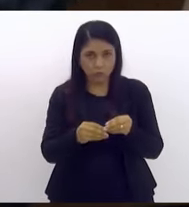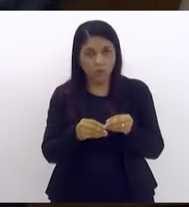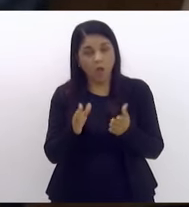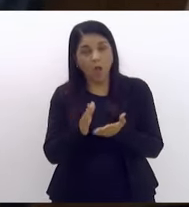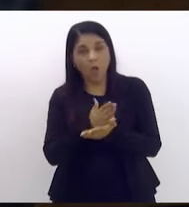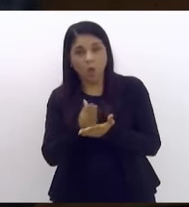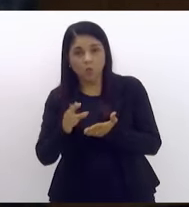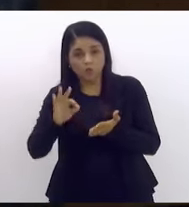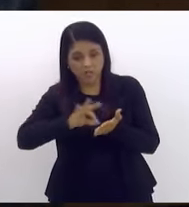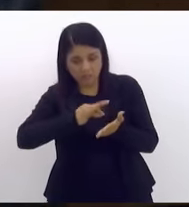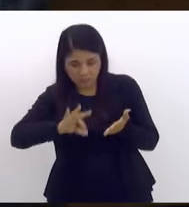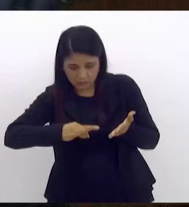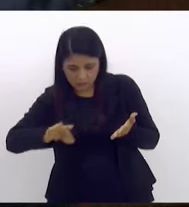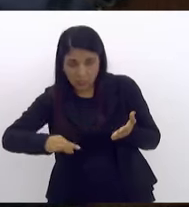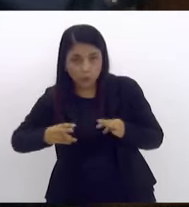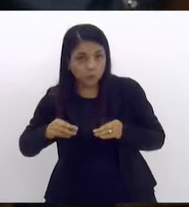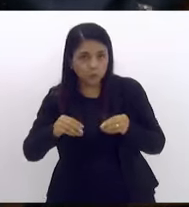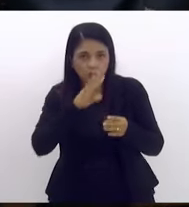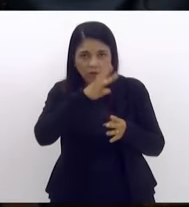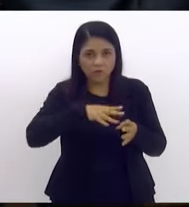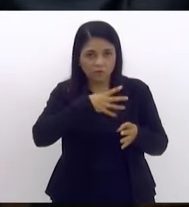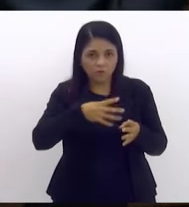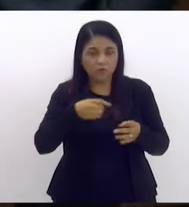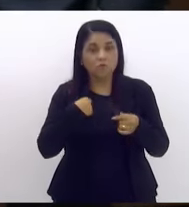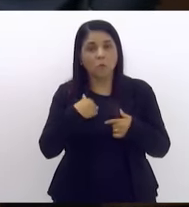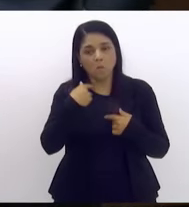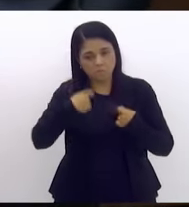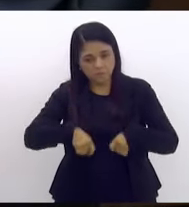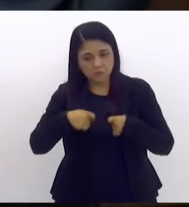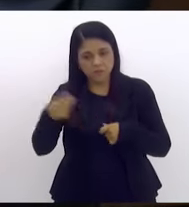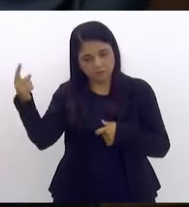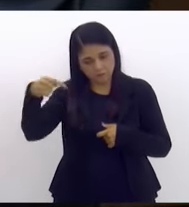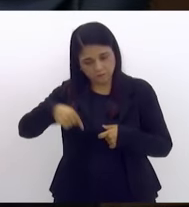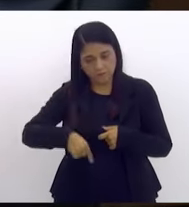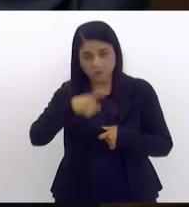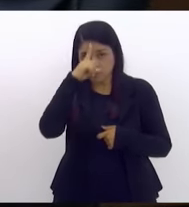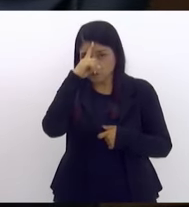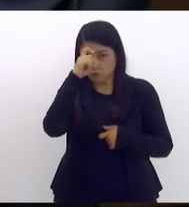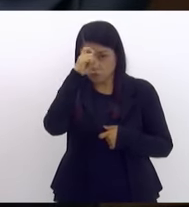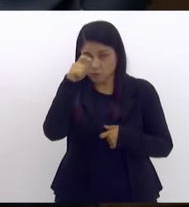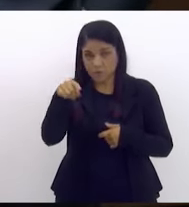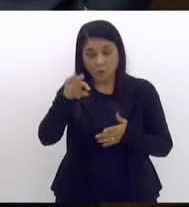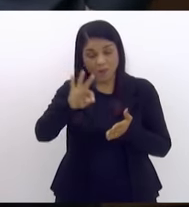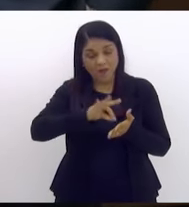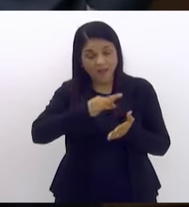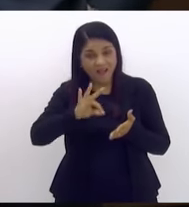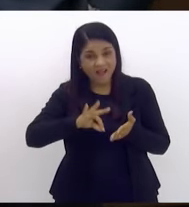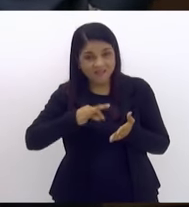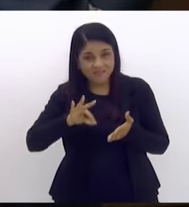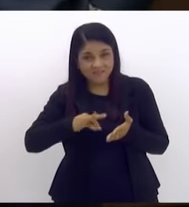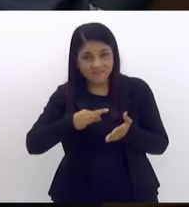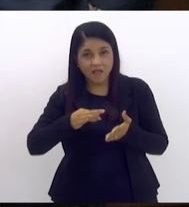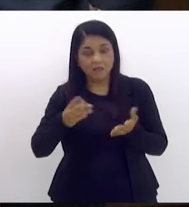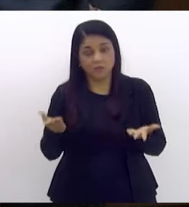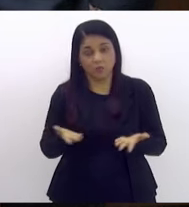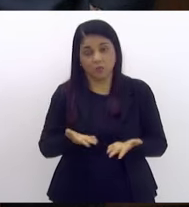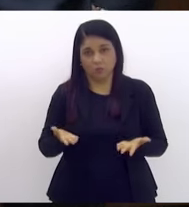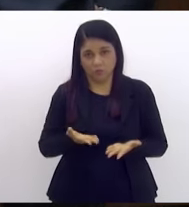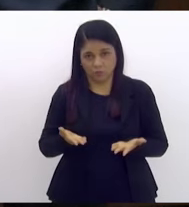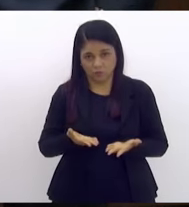assinaram até o final do mês. Eu vou precisar que vocês venham aqui no hospital para assinar os pontos até o dia de